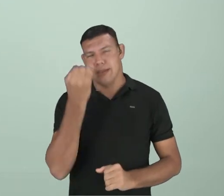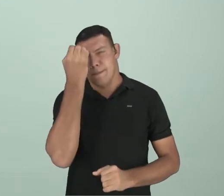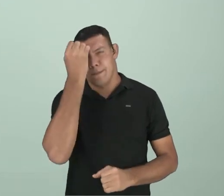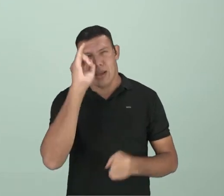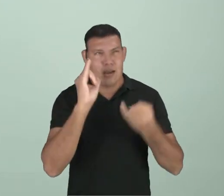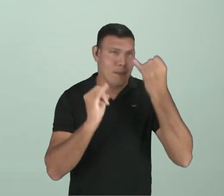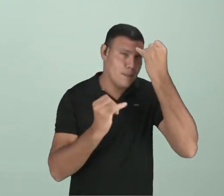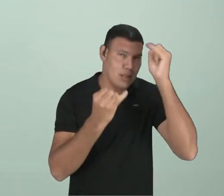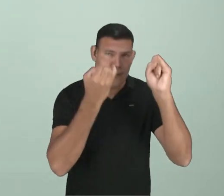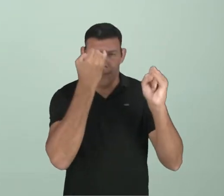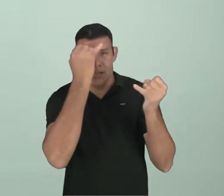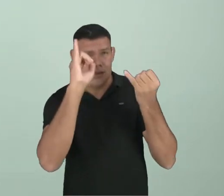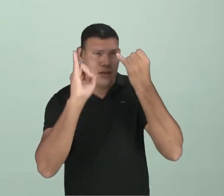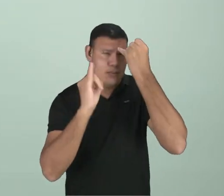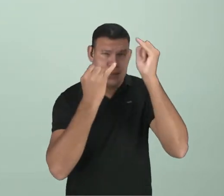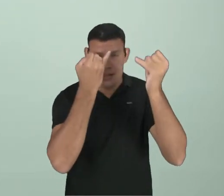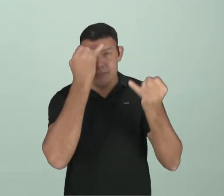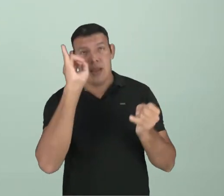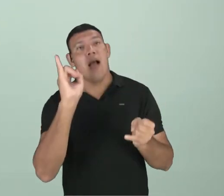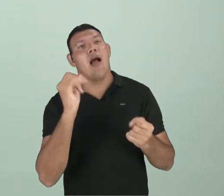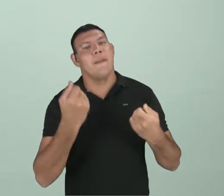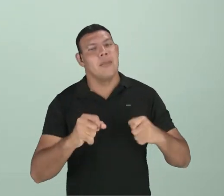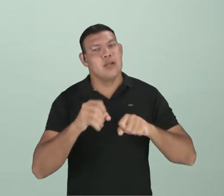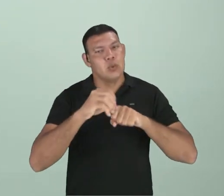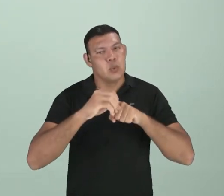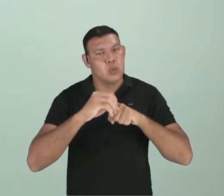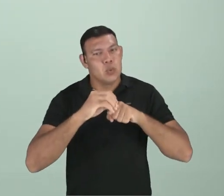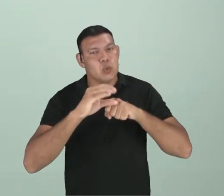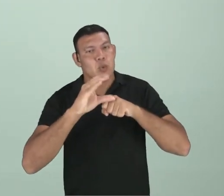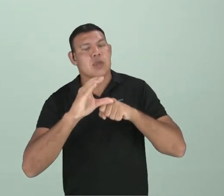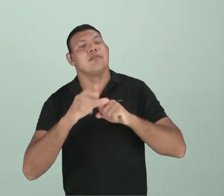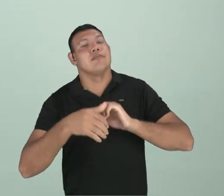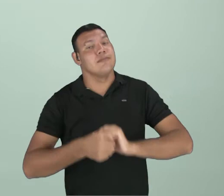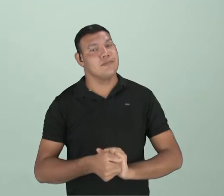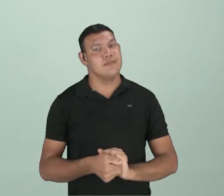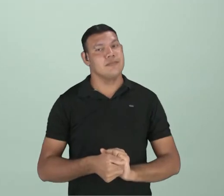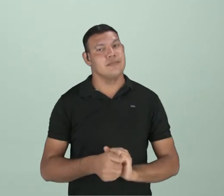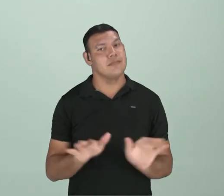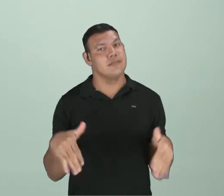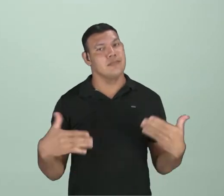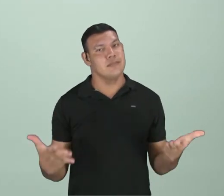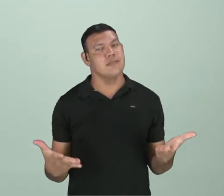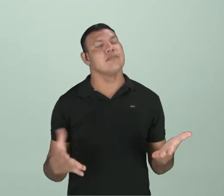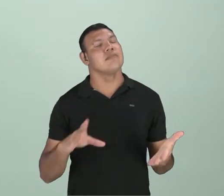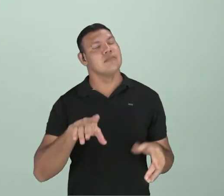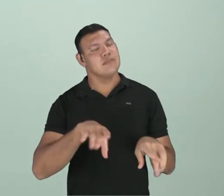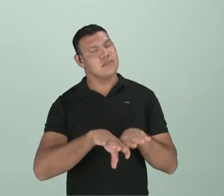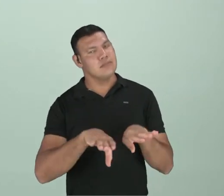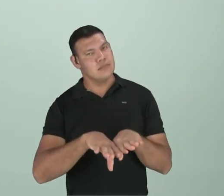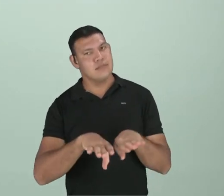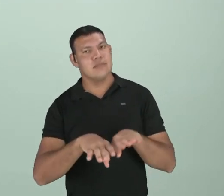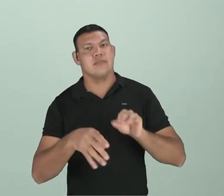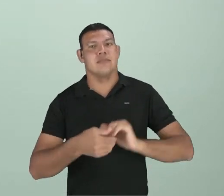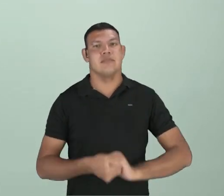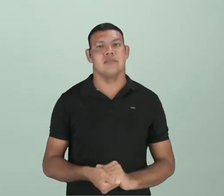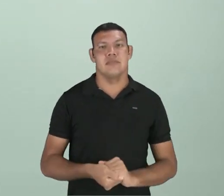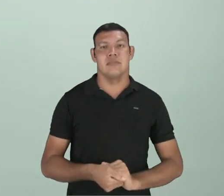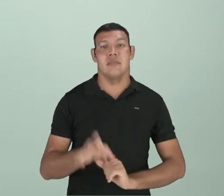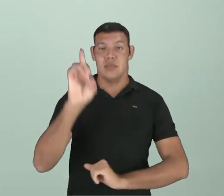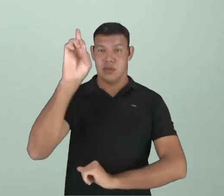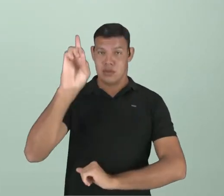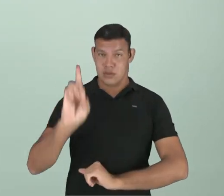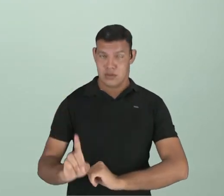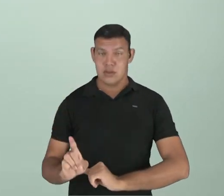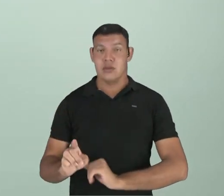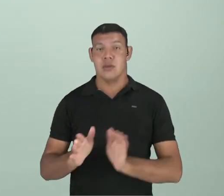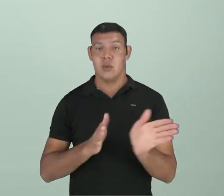ideias, o cidadão ele tem que ter esse conhecimento, tá, pessoal? E aí, ele também precisa ter direito,